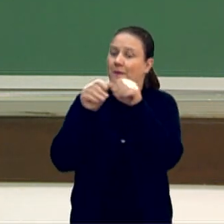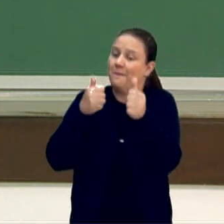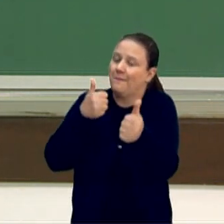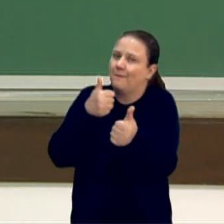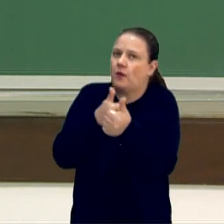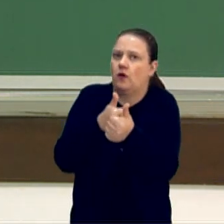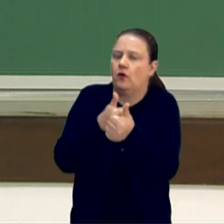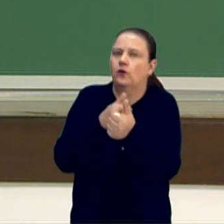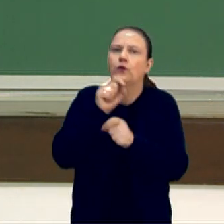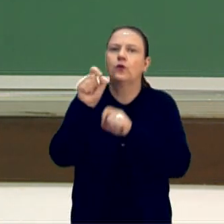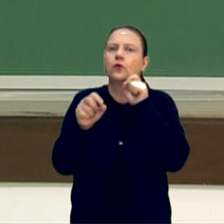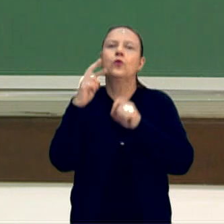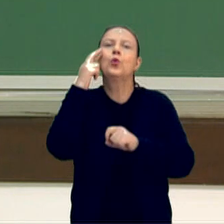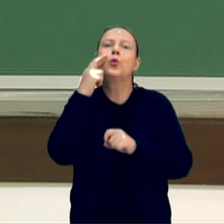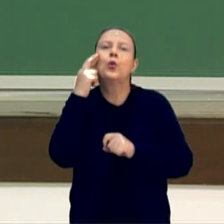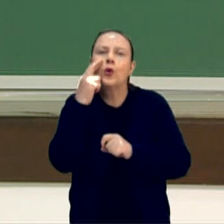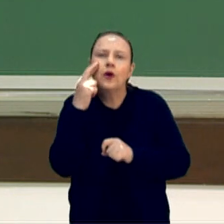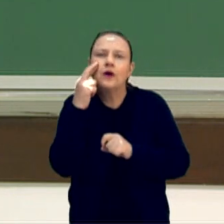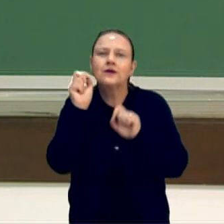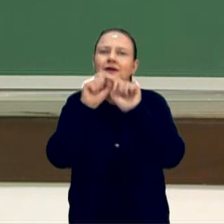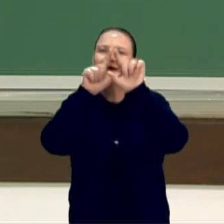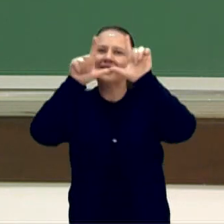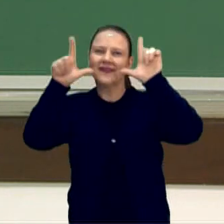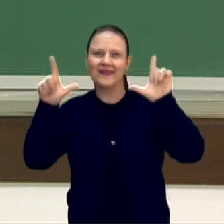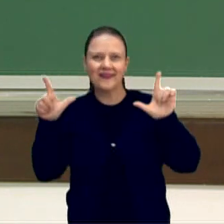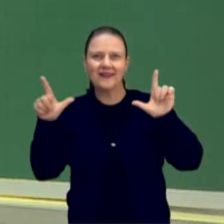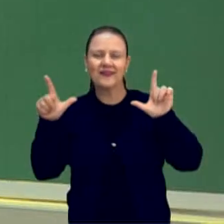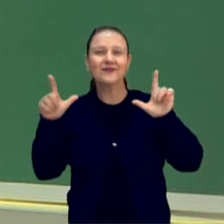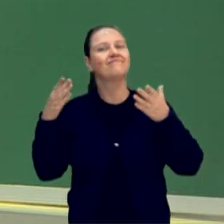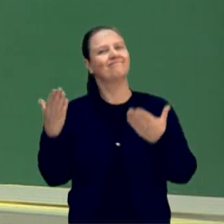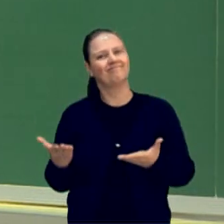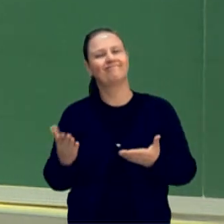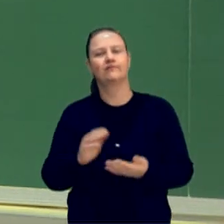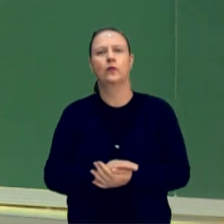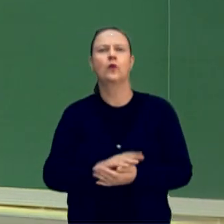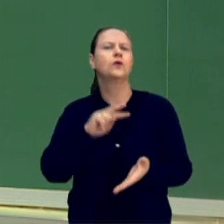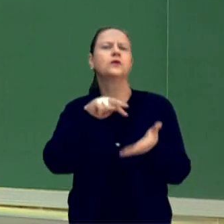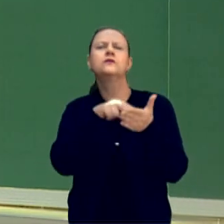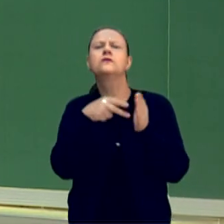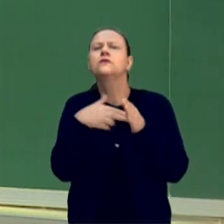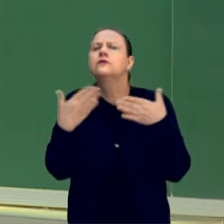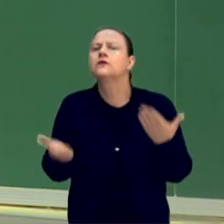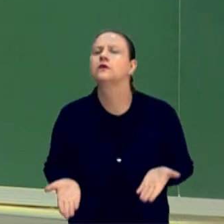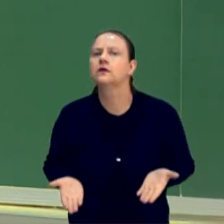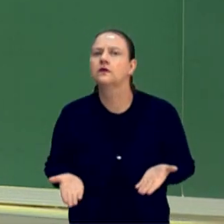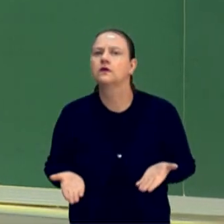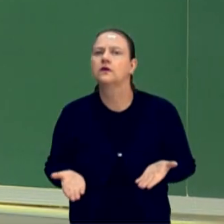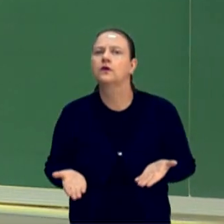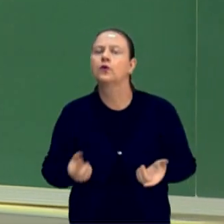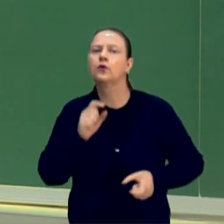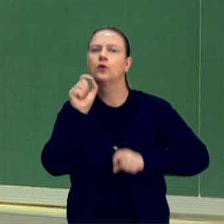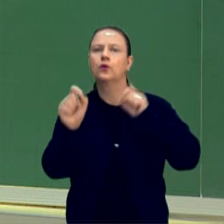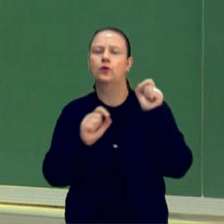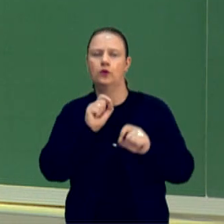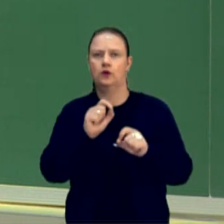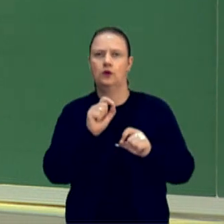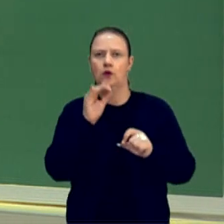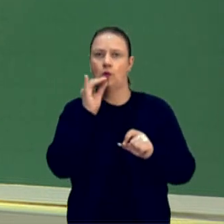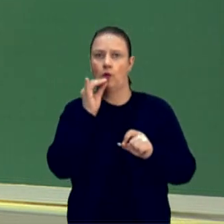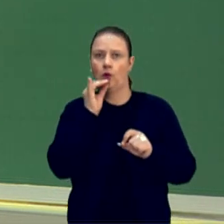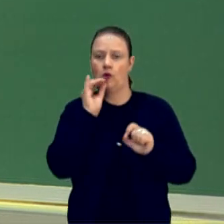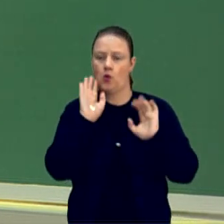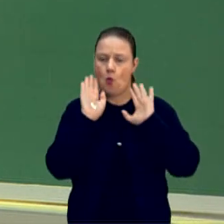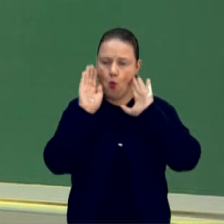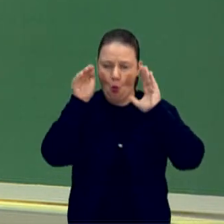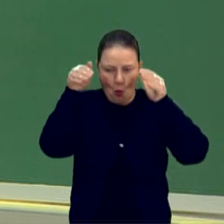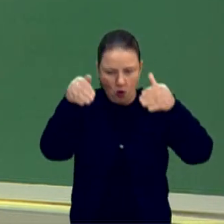isso significa, professor? Significa dizer para vocês que quanto maior a renda está sendo concentrada na